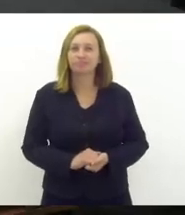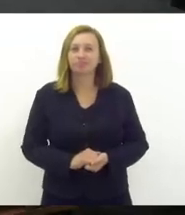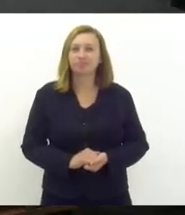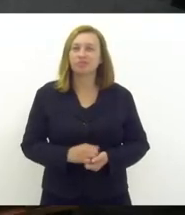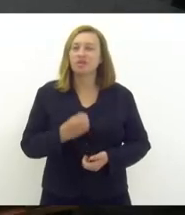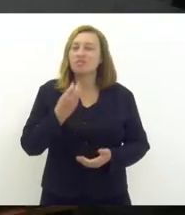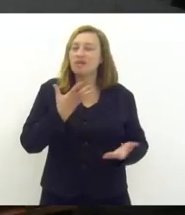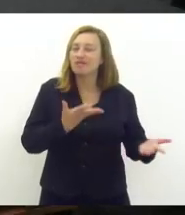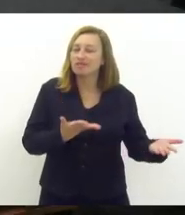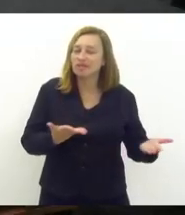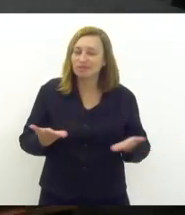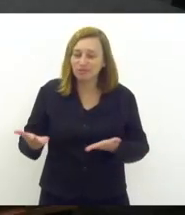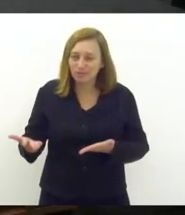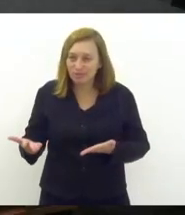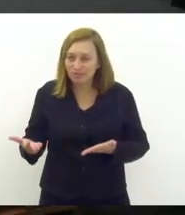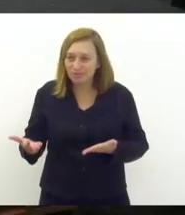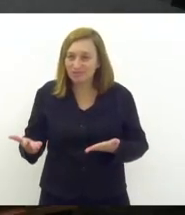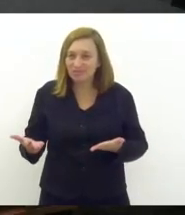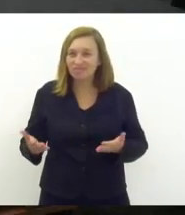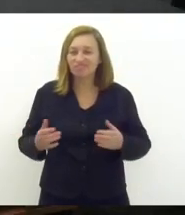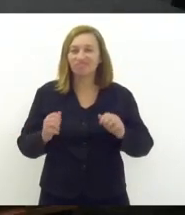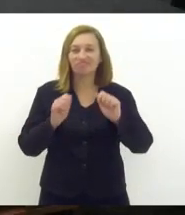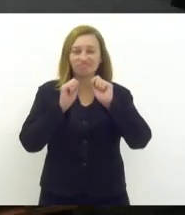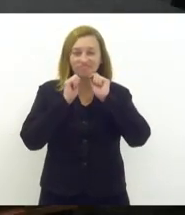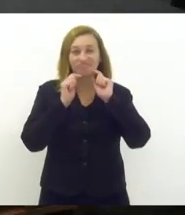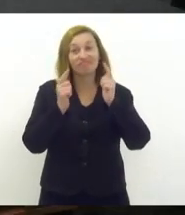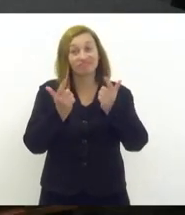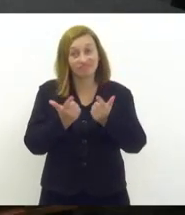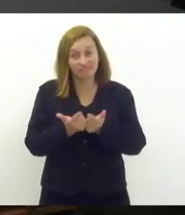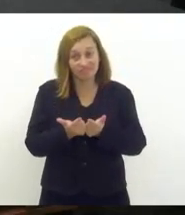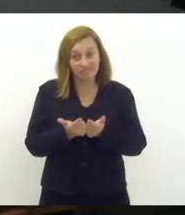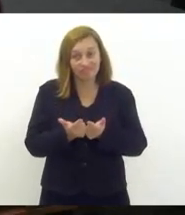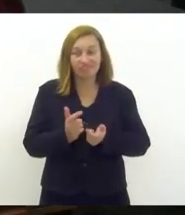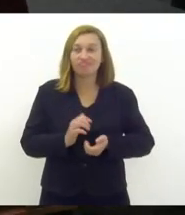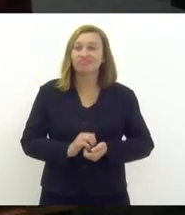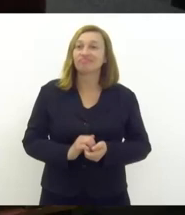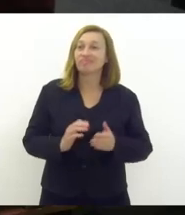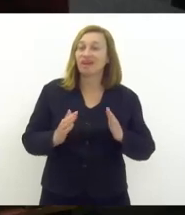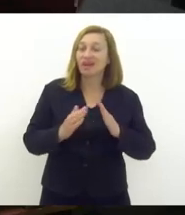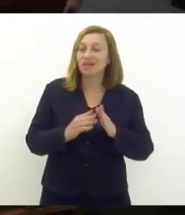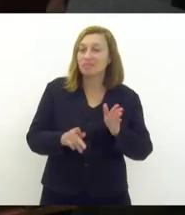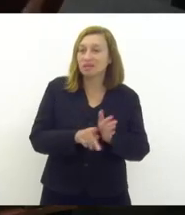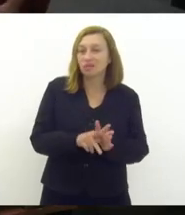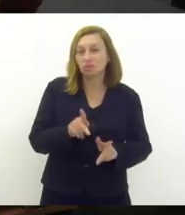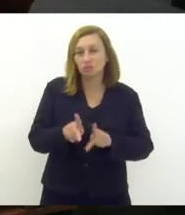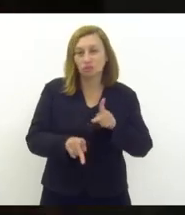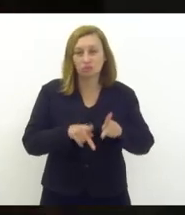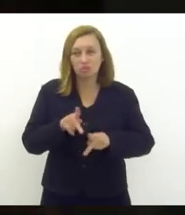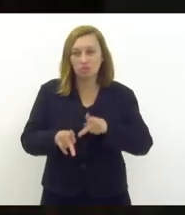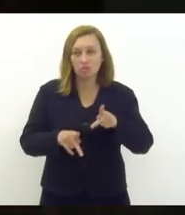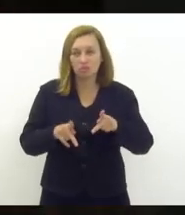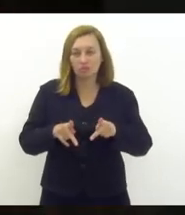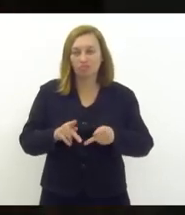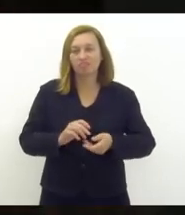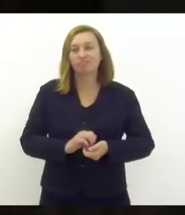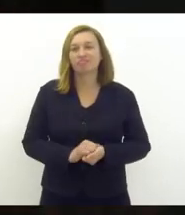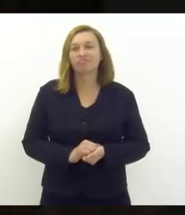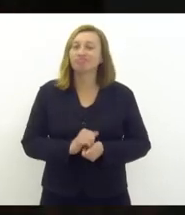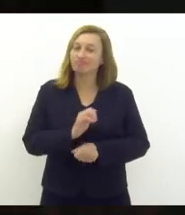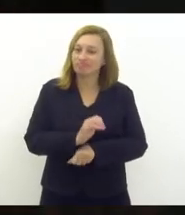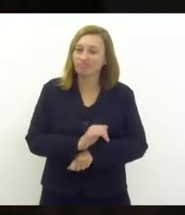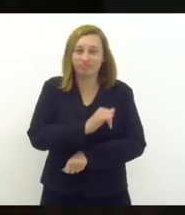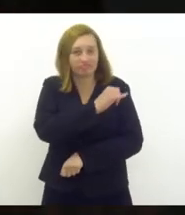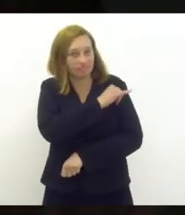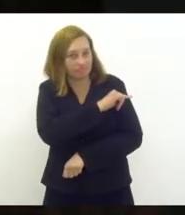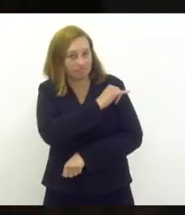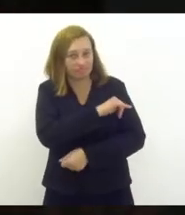sejam todos bem-vindos a esta casa conhecida como a casa do Povo Assembleia Legislativa do Estado do